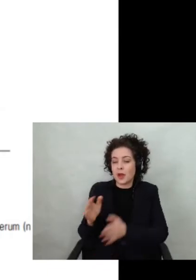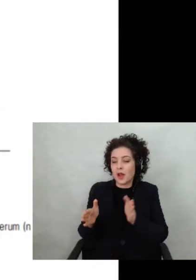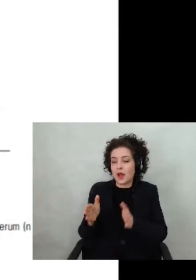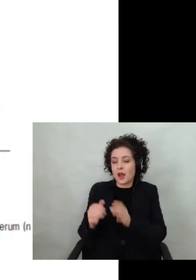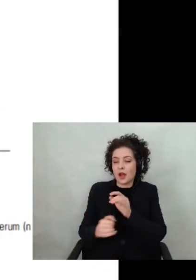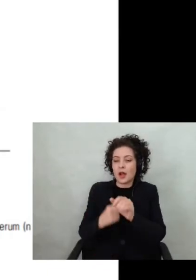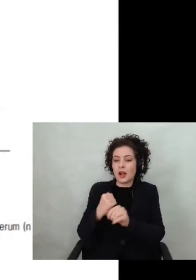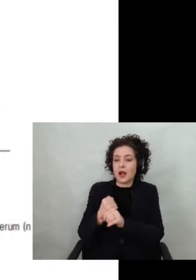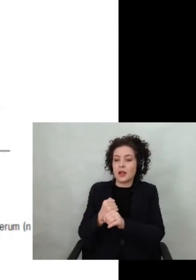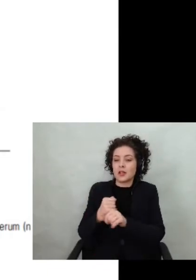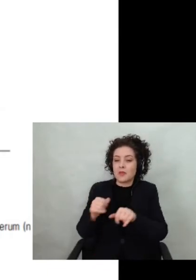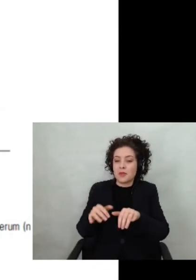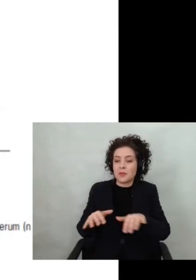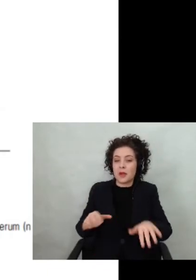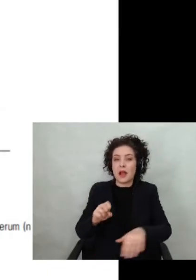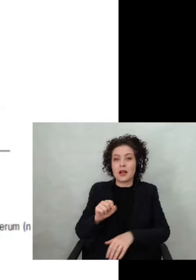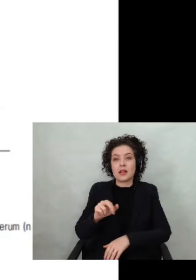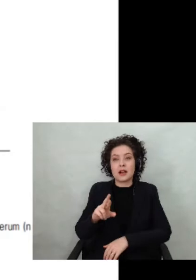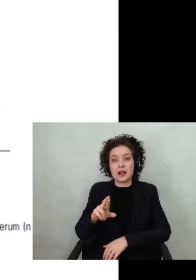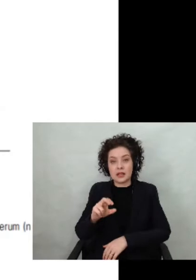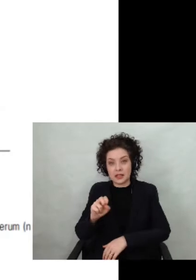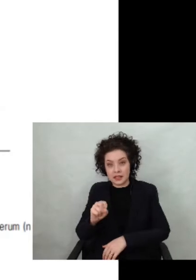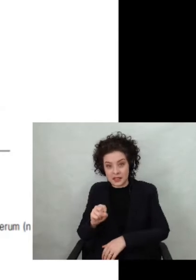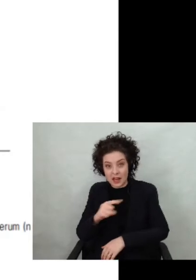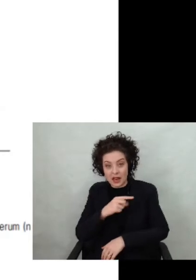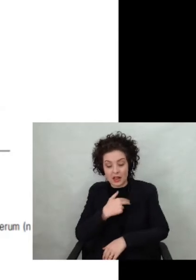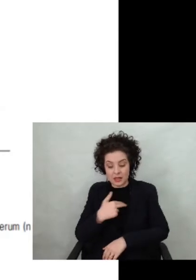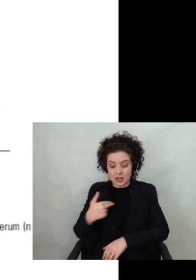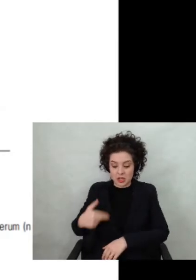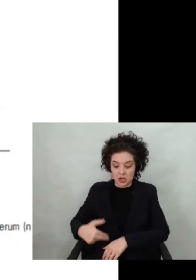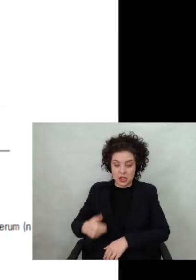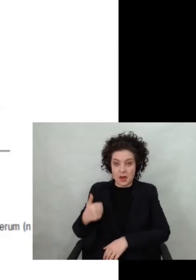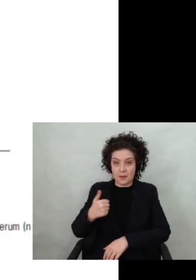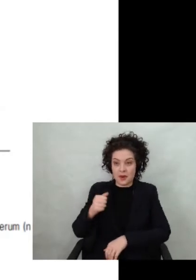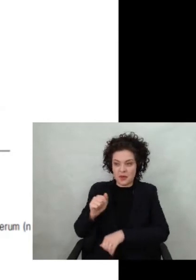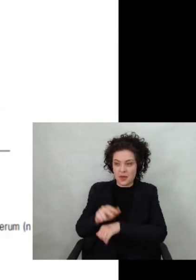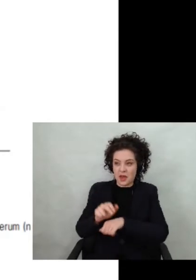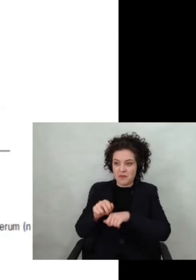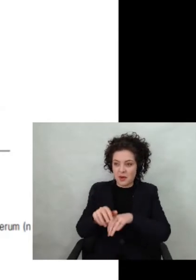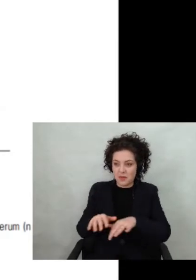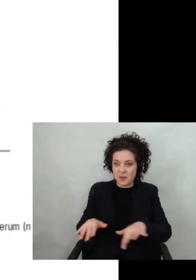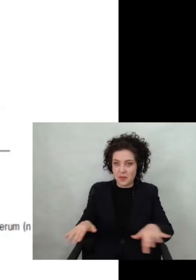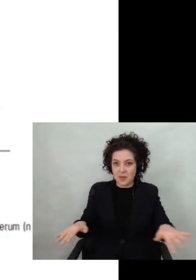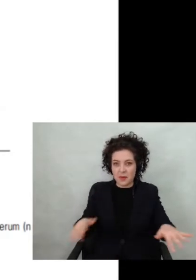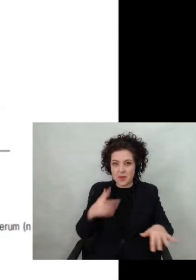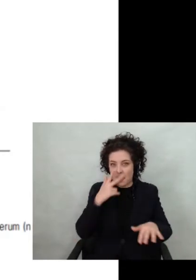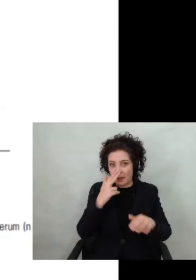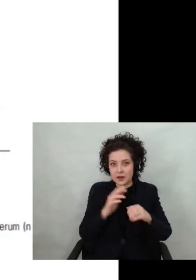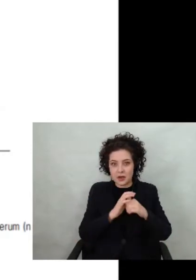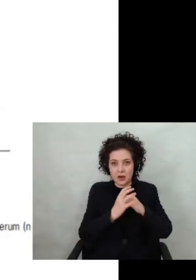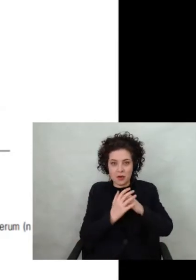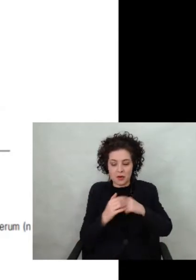infecção de SARS-CoV na China, a primeira infecção do SARS-CoV, não essa do SARS-CoV-2